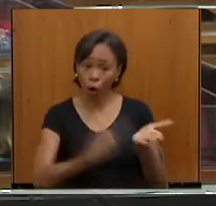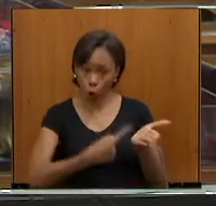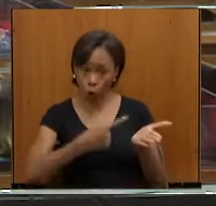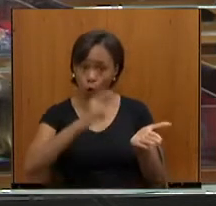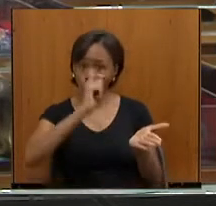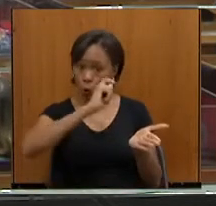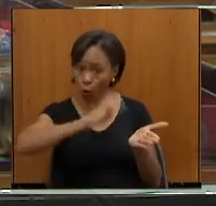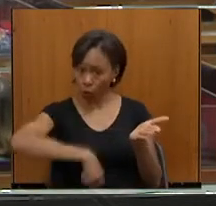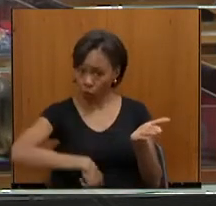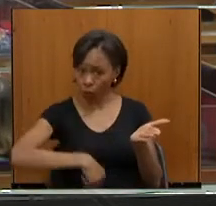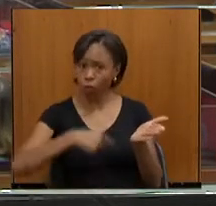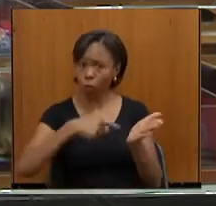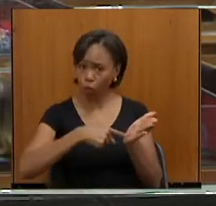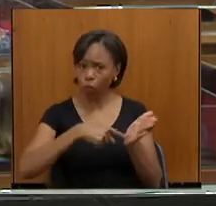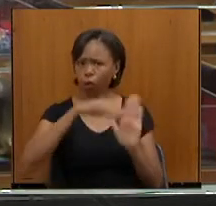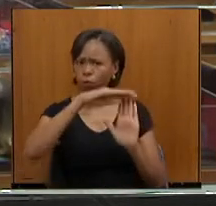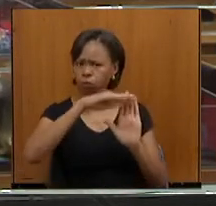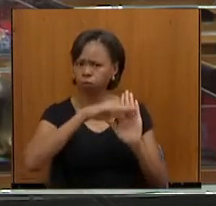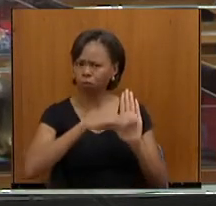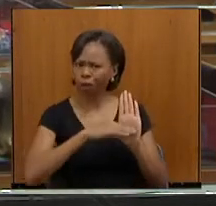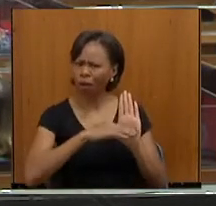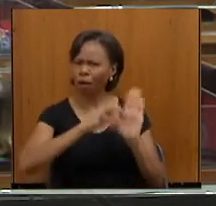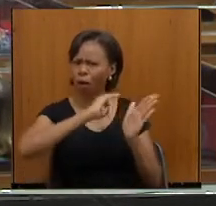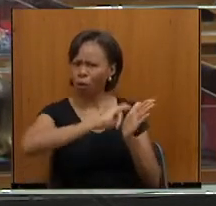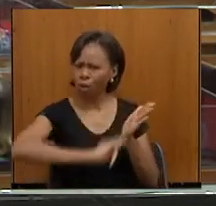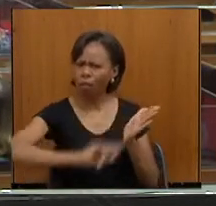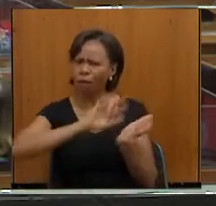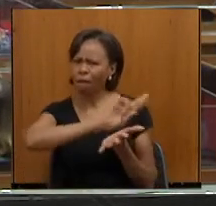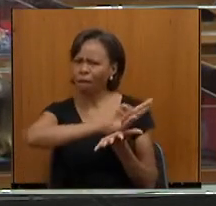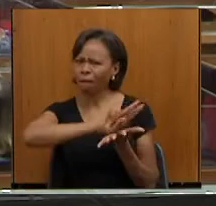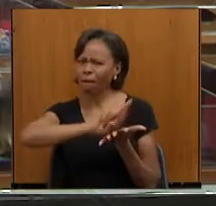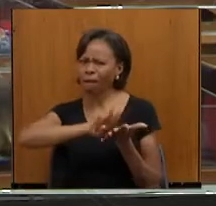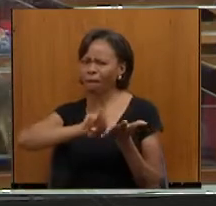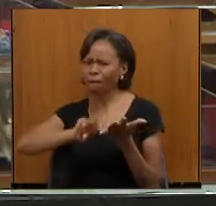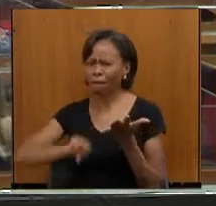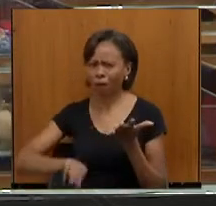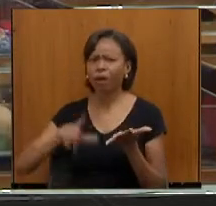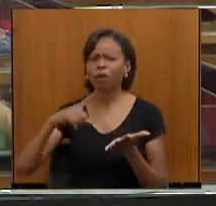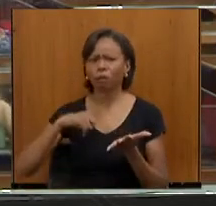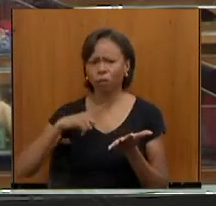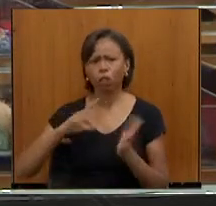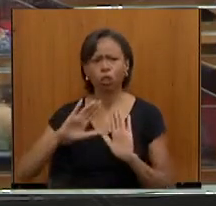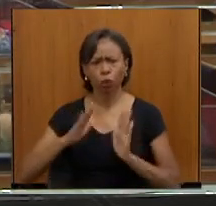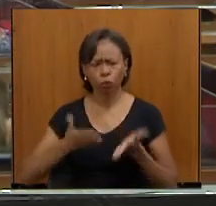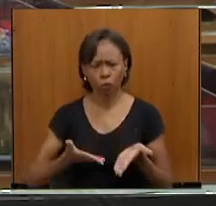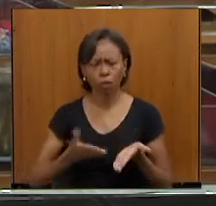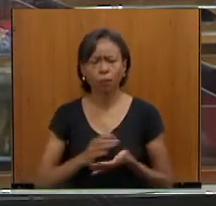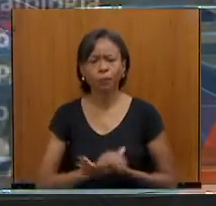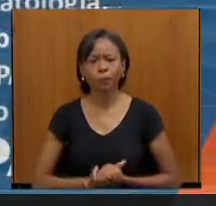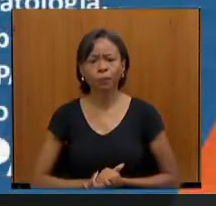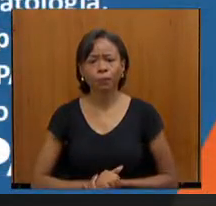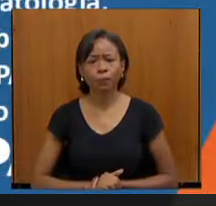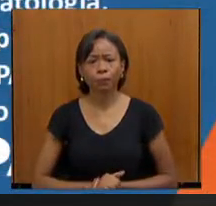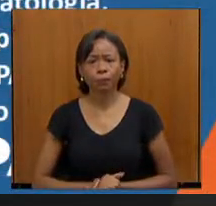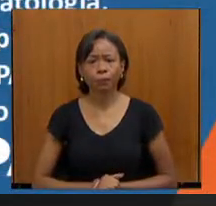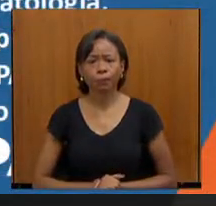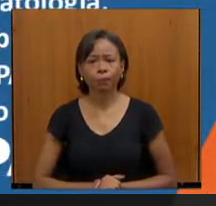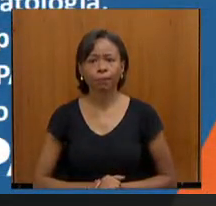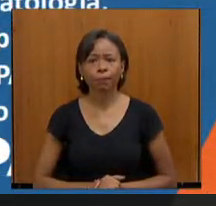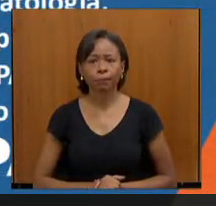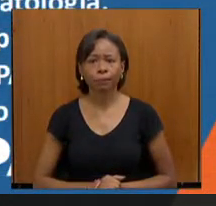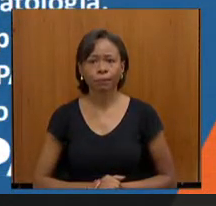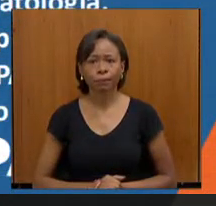marcado em vários documentos. Eu não consigo ver a apresentação, mas eu imagino que é o primeiro slide que está